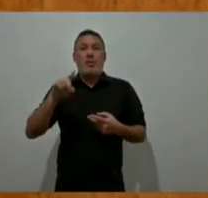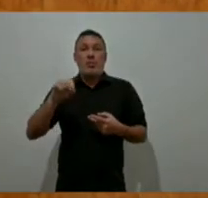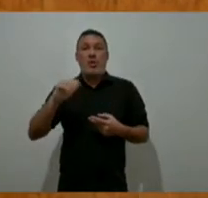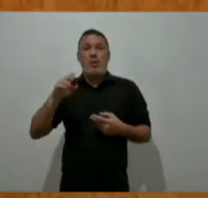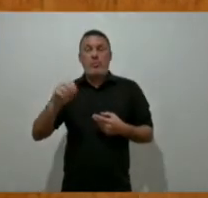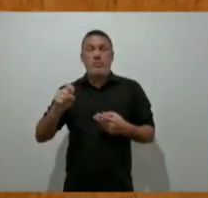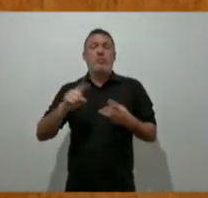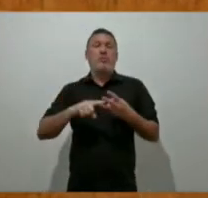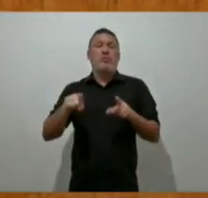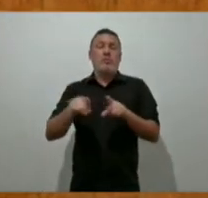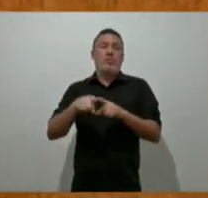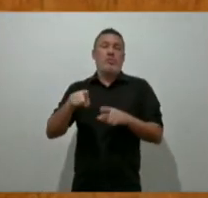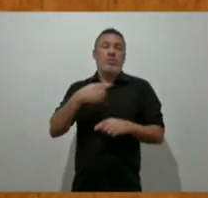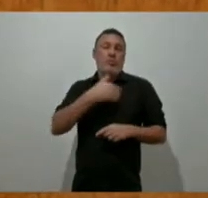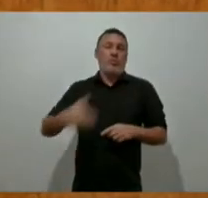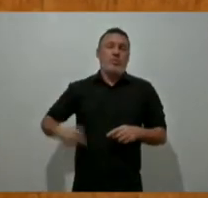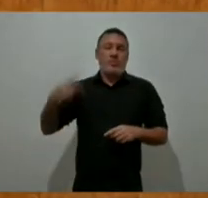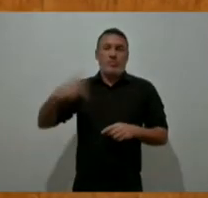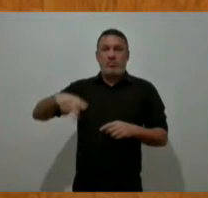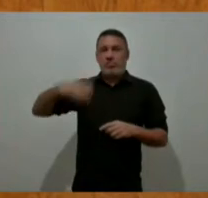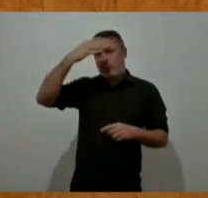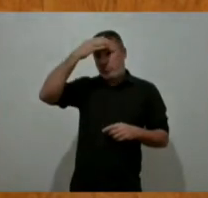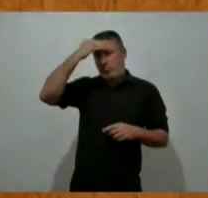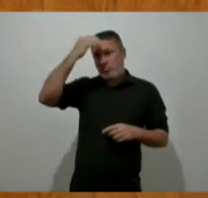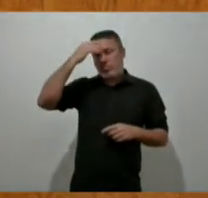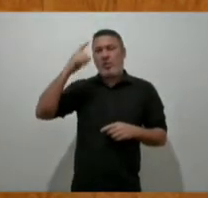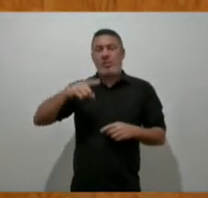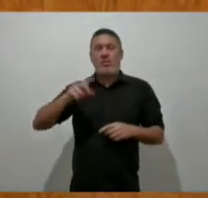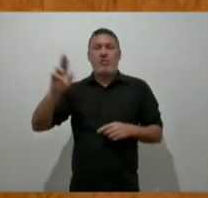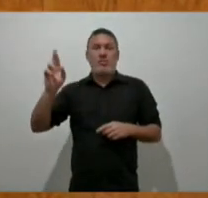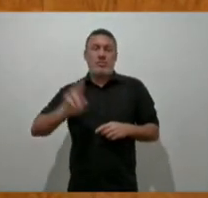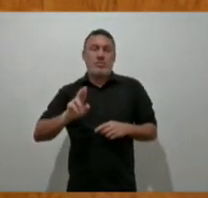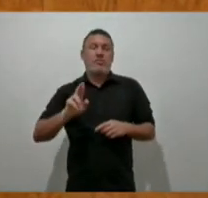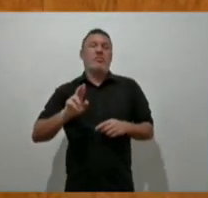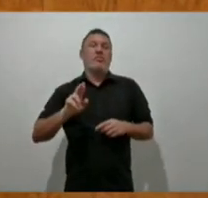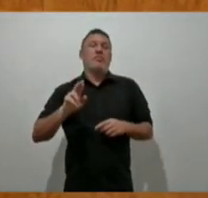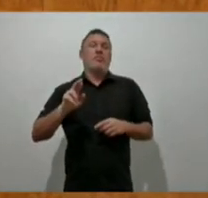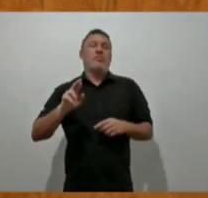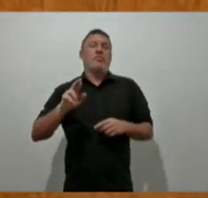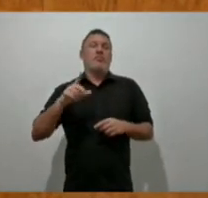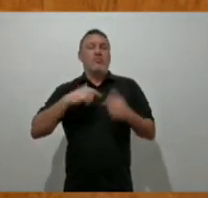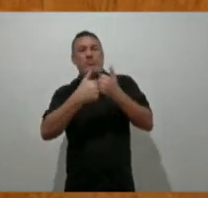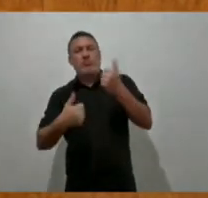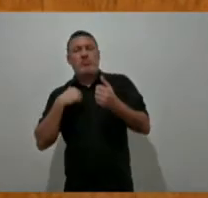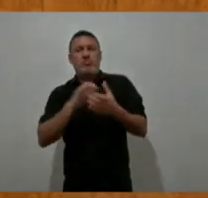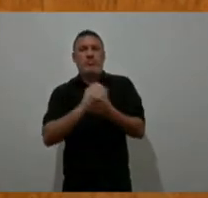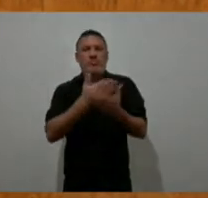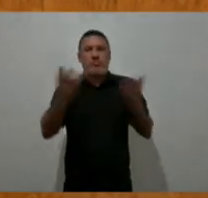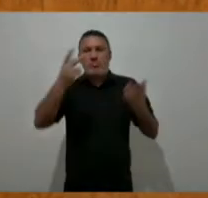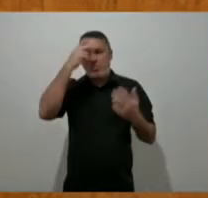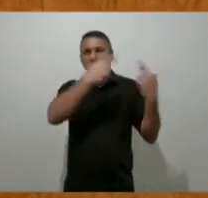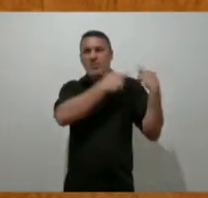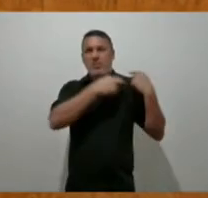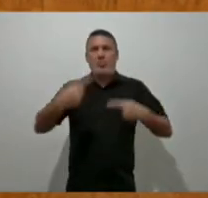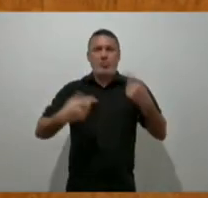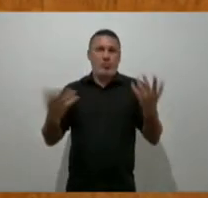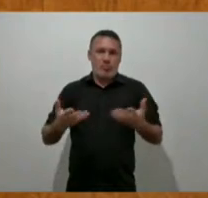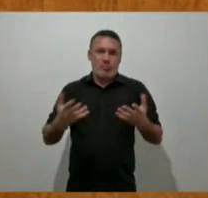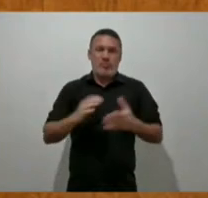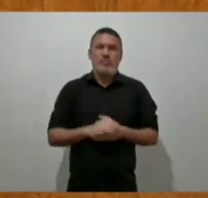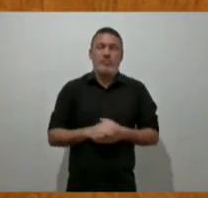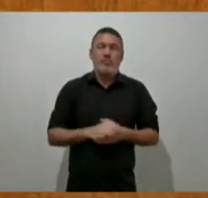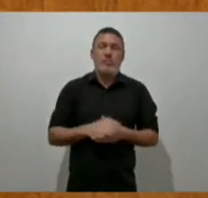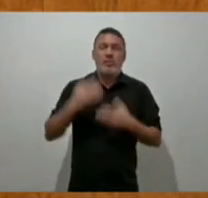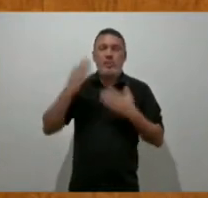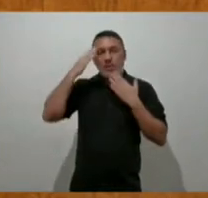que em seu nome cumprimentar também a todas as autoridades aqui conectadas conosco. Agradeço também ao amigo Ricardo